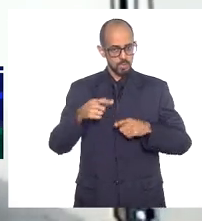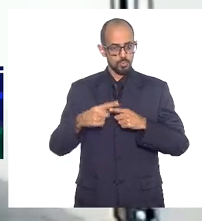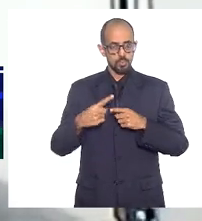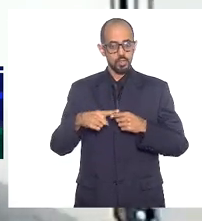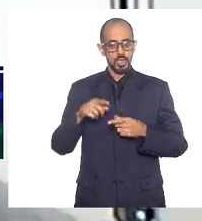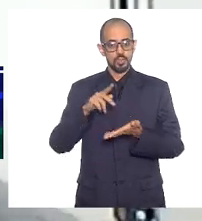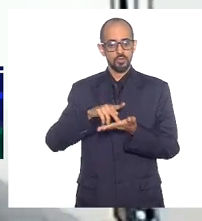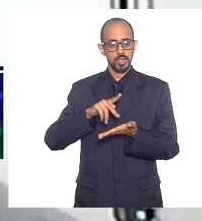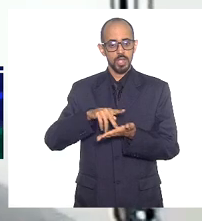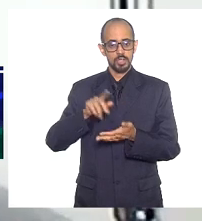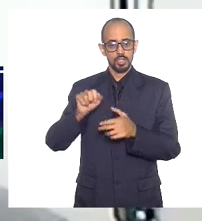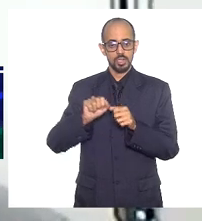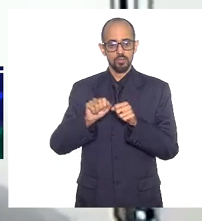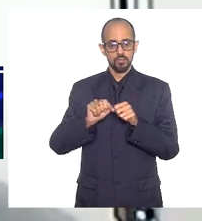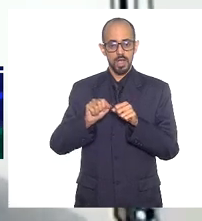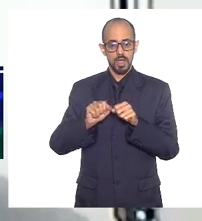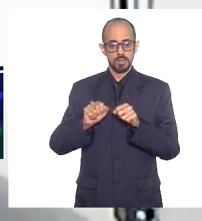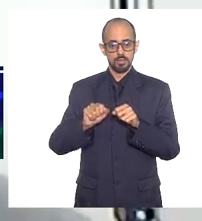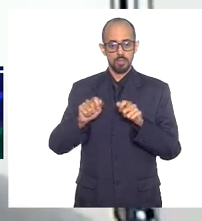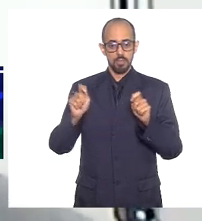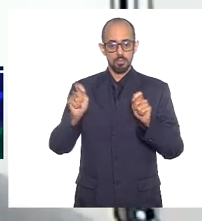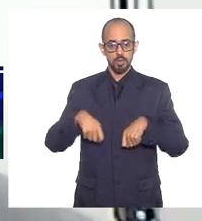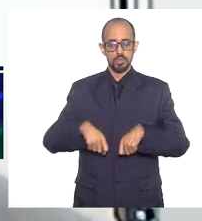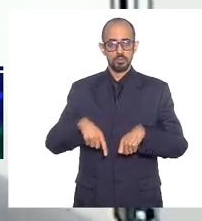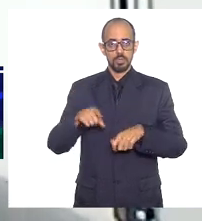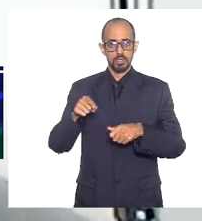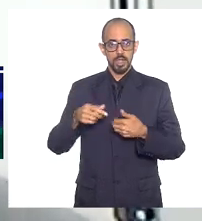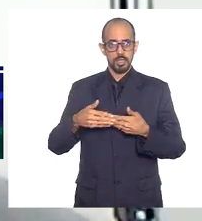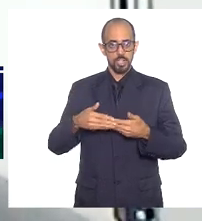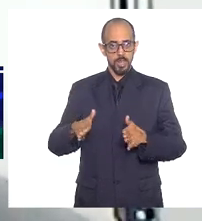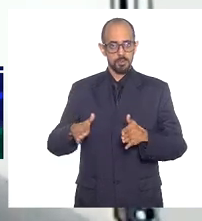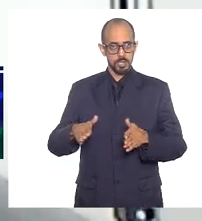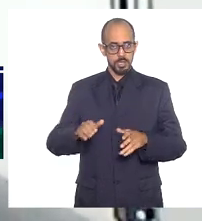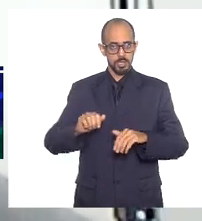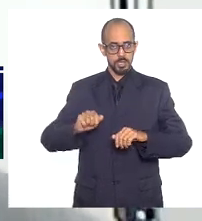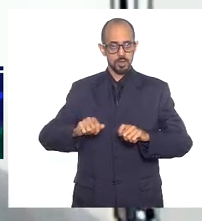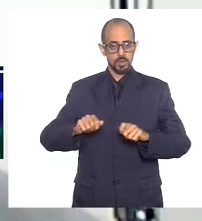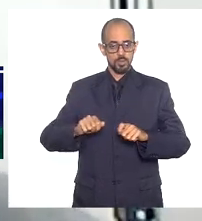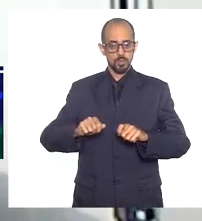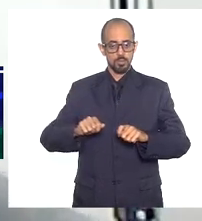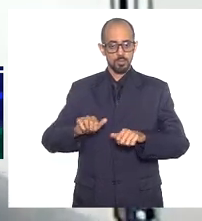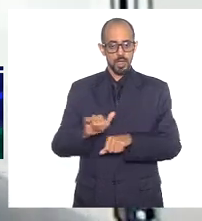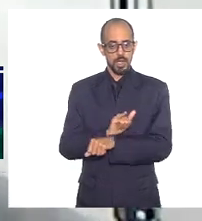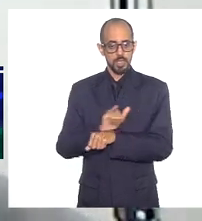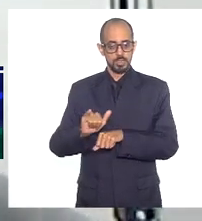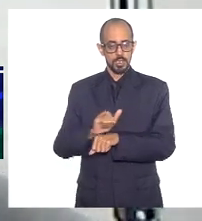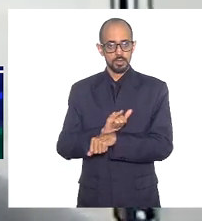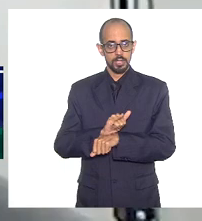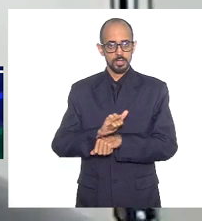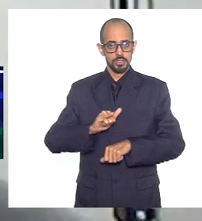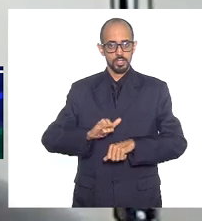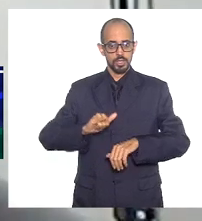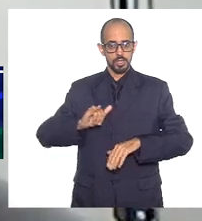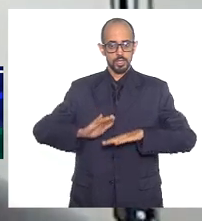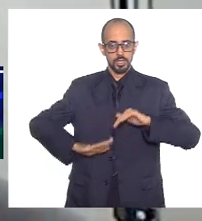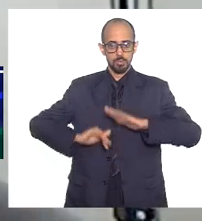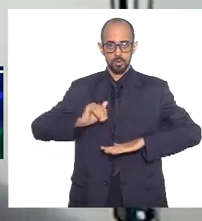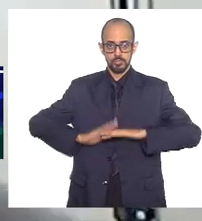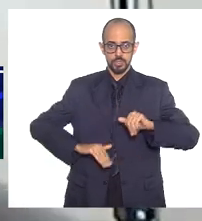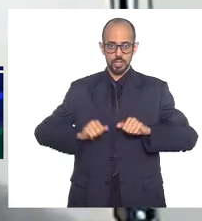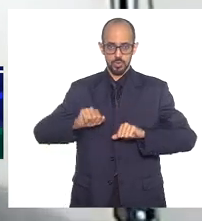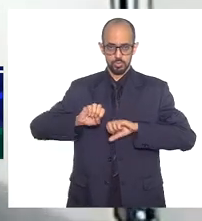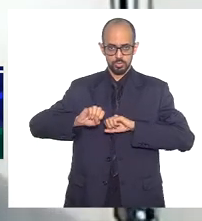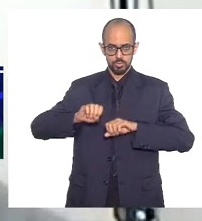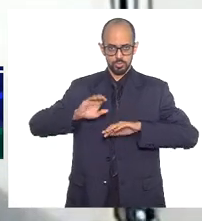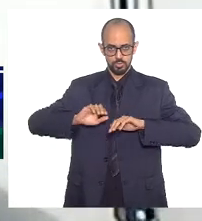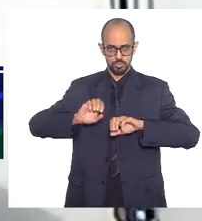ele abre uma possibilidade de mudança na carreira dos profissionais de educação que não pode ter nenhum problema, tem que